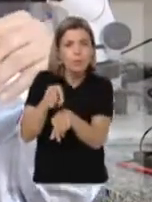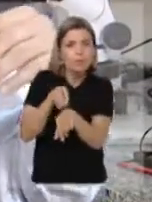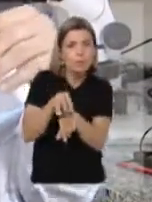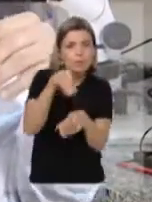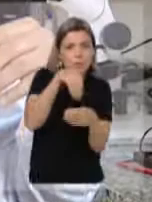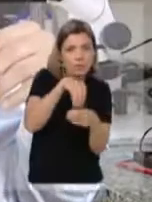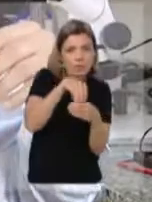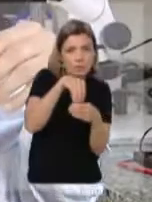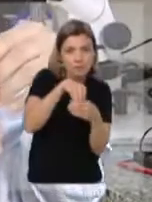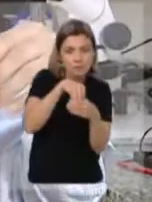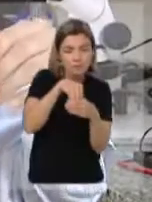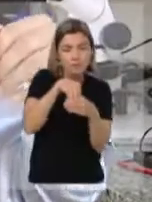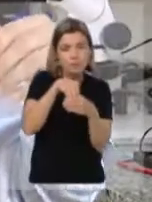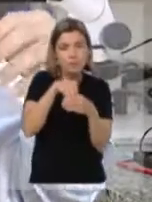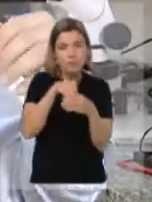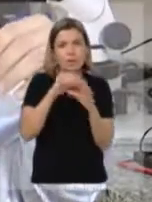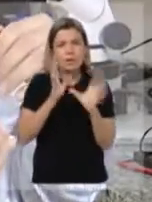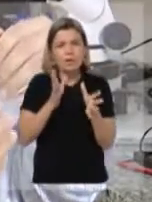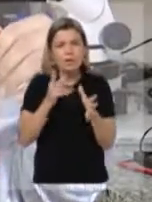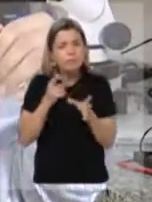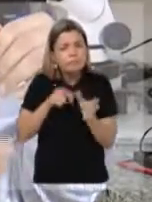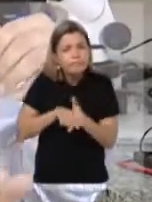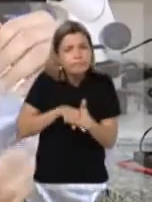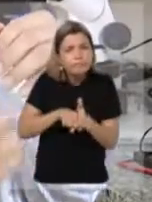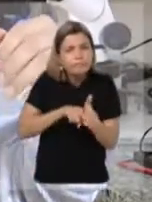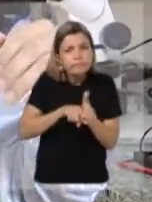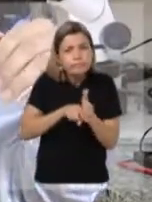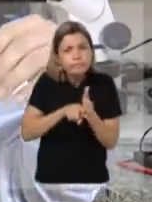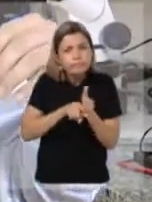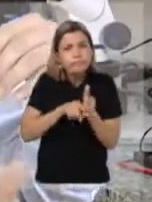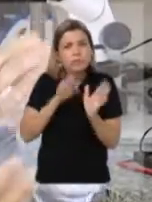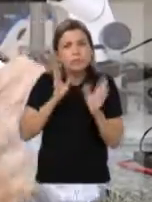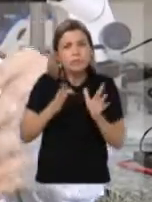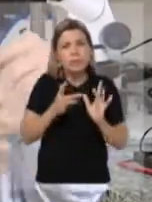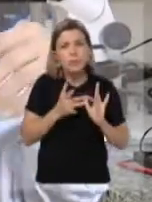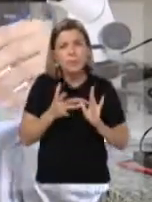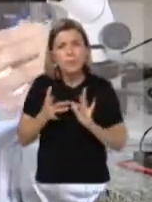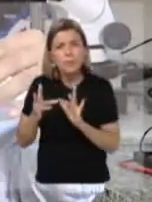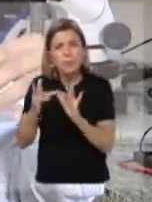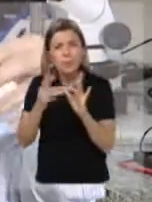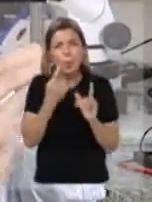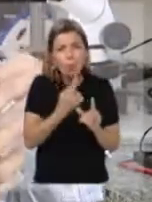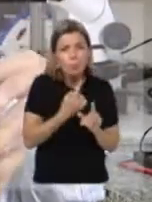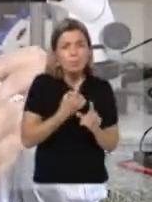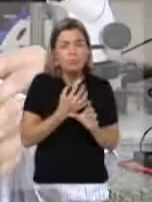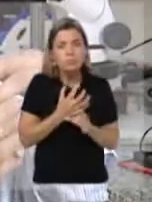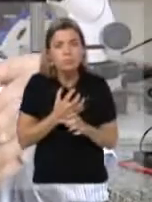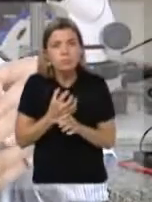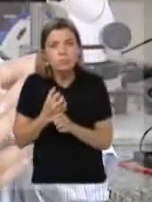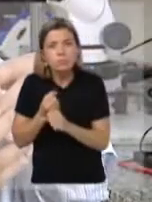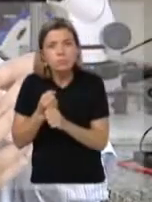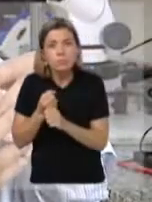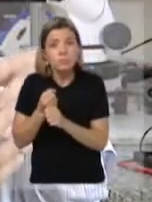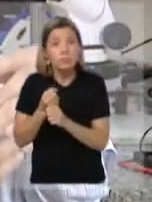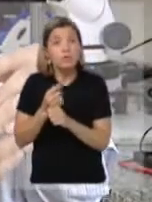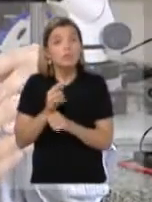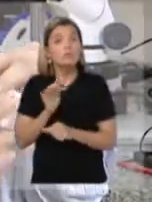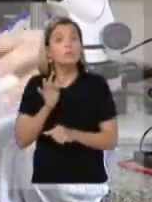centenas e logo, logo, logo nós vamos poder registrar milhares de neurônios simultaneamente.